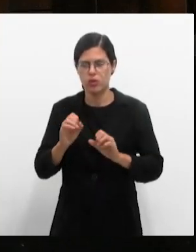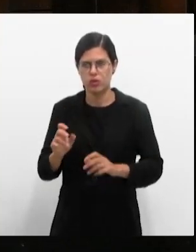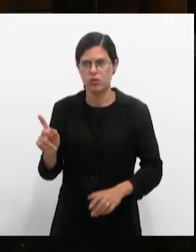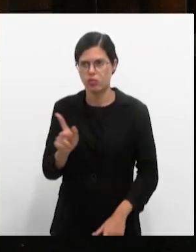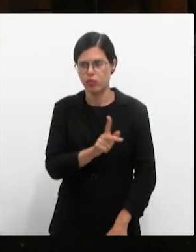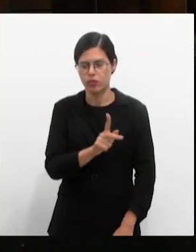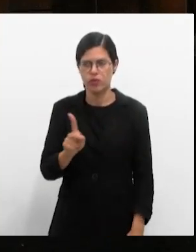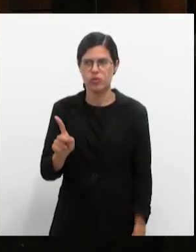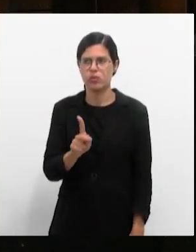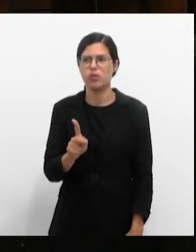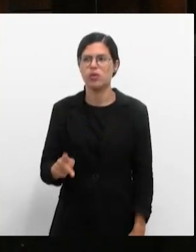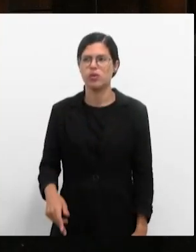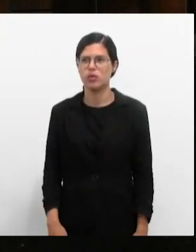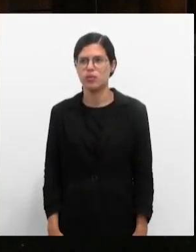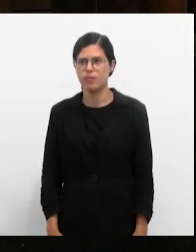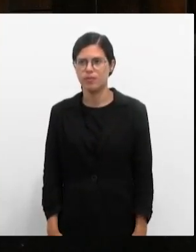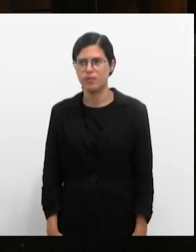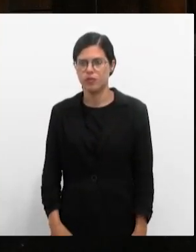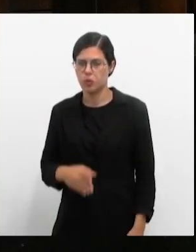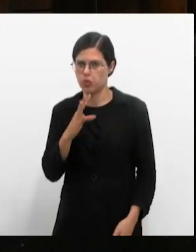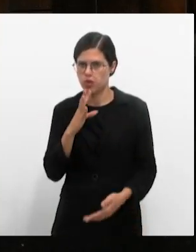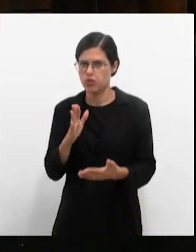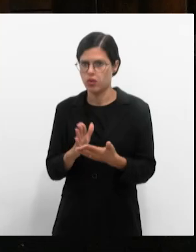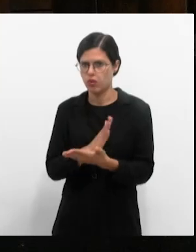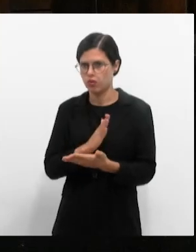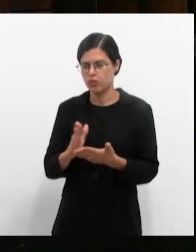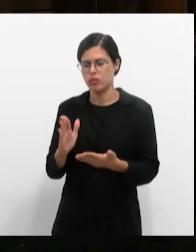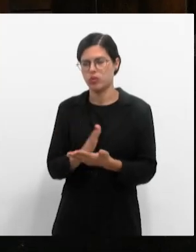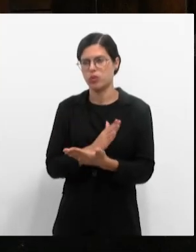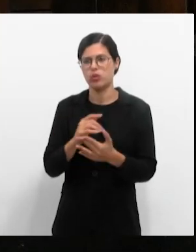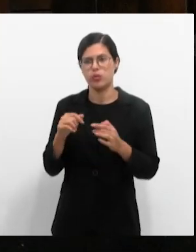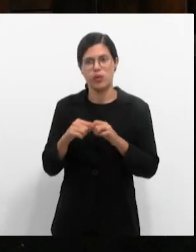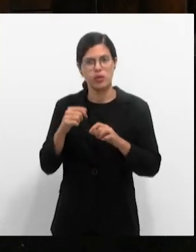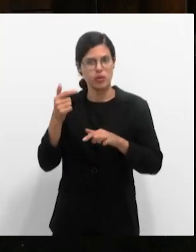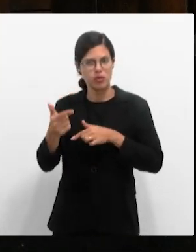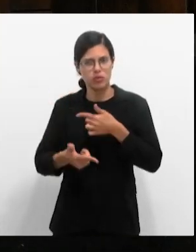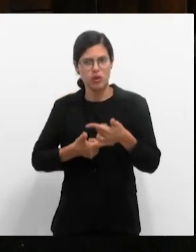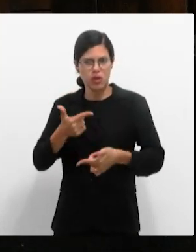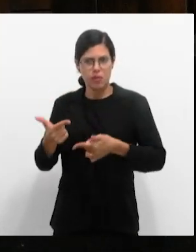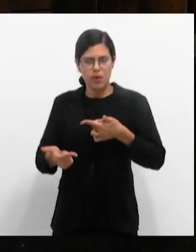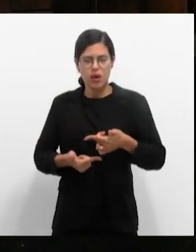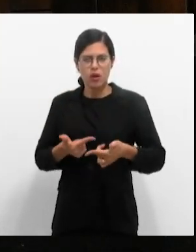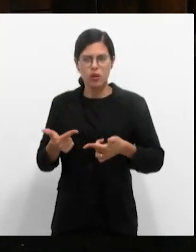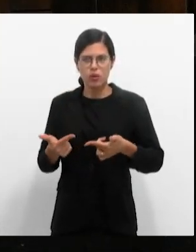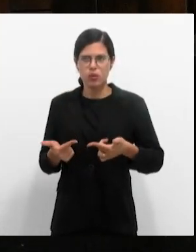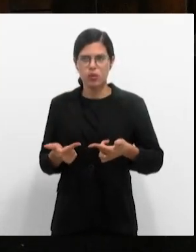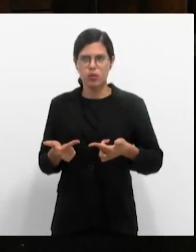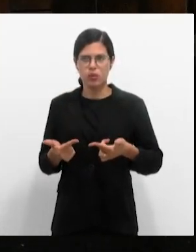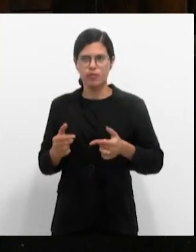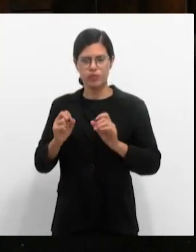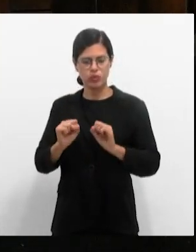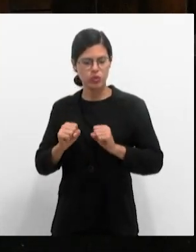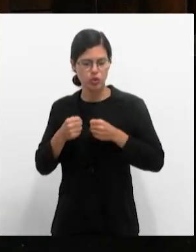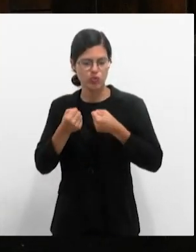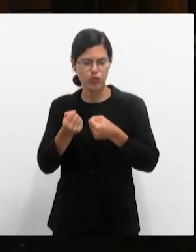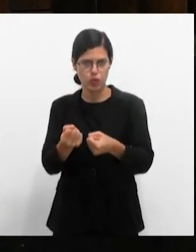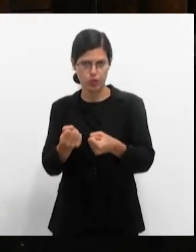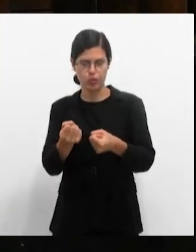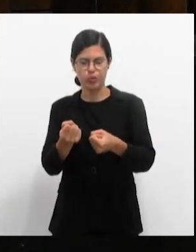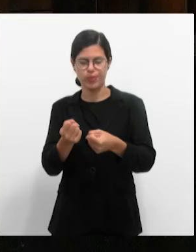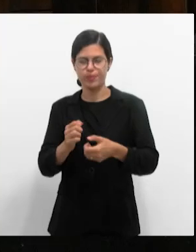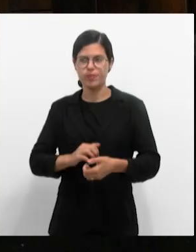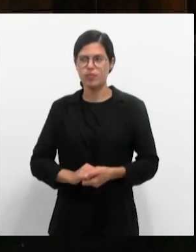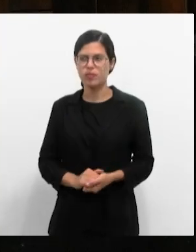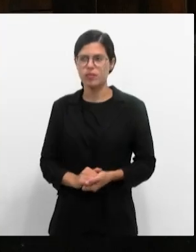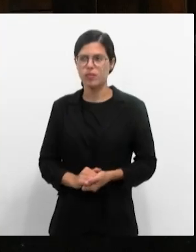conheço alguns, que fazem o seu trabalho de forma muito dedicada. Mas